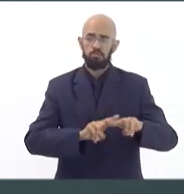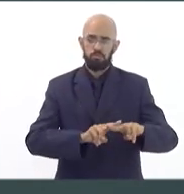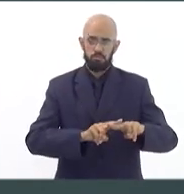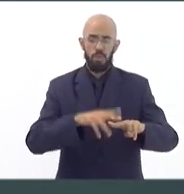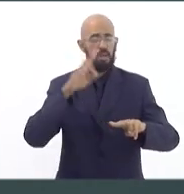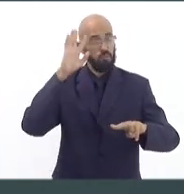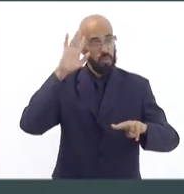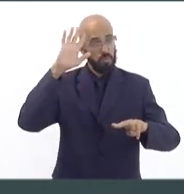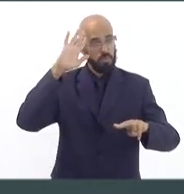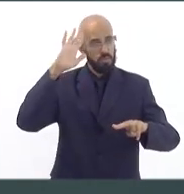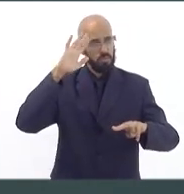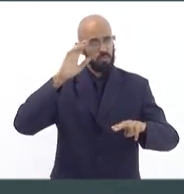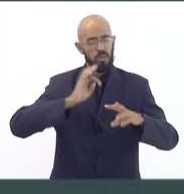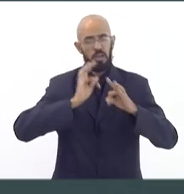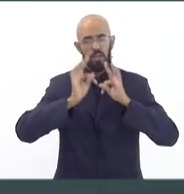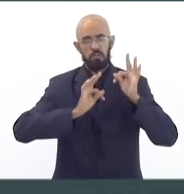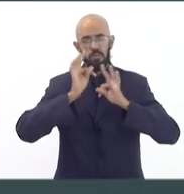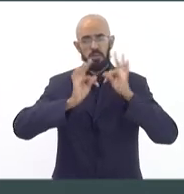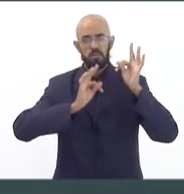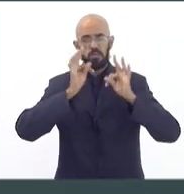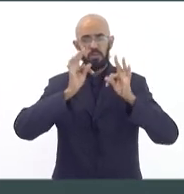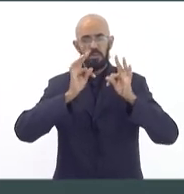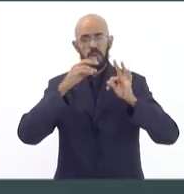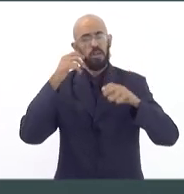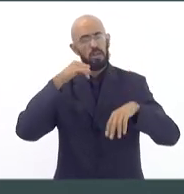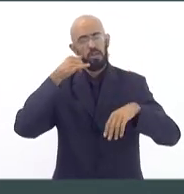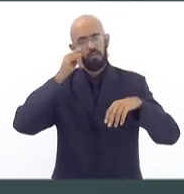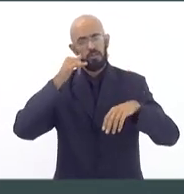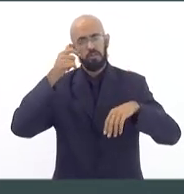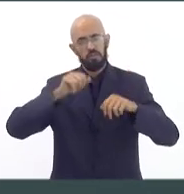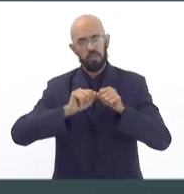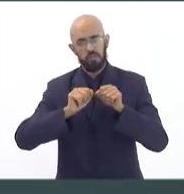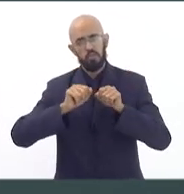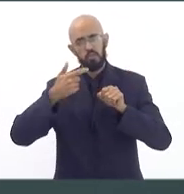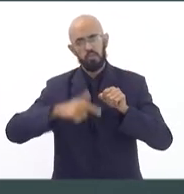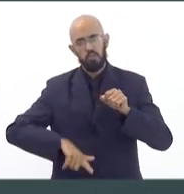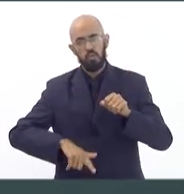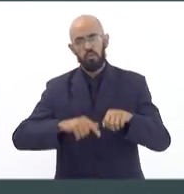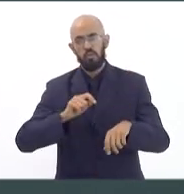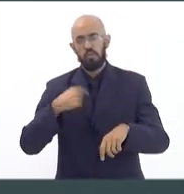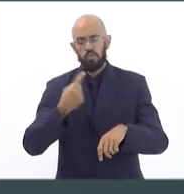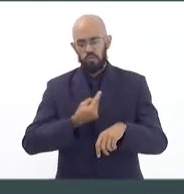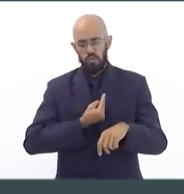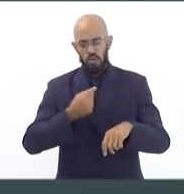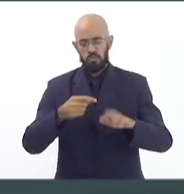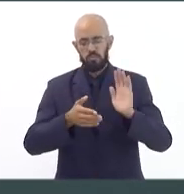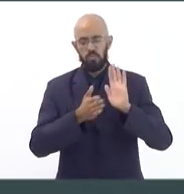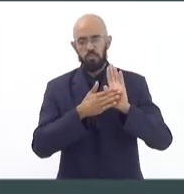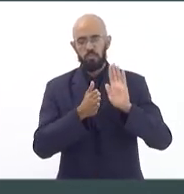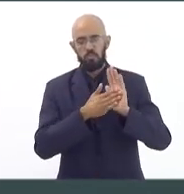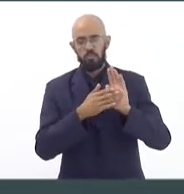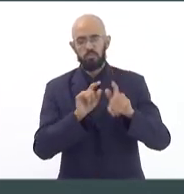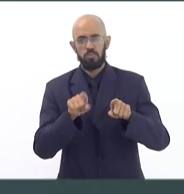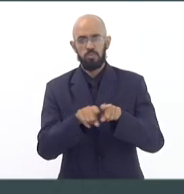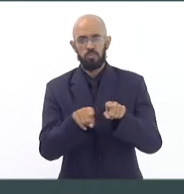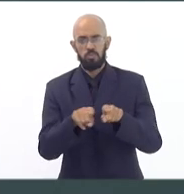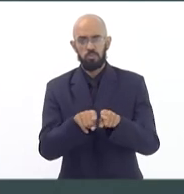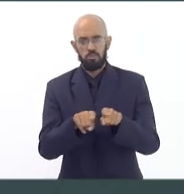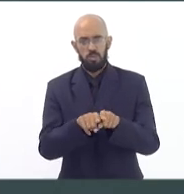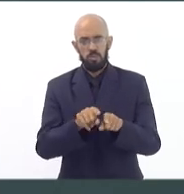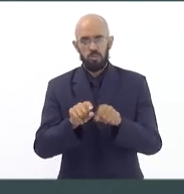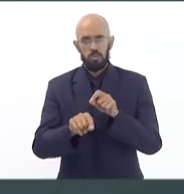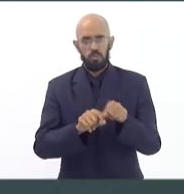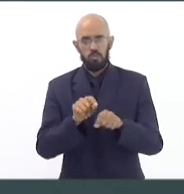tratamento efeito de suas Vivo para quem cogite Embuia a gente procura aqui a separação de preço por